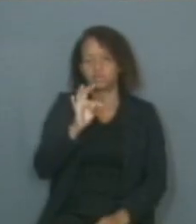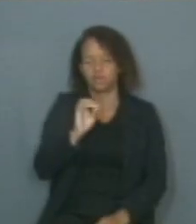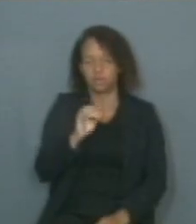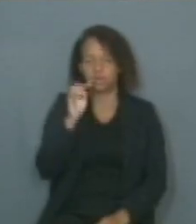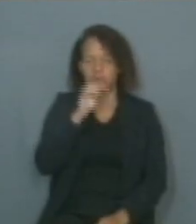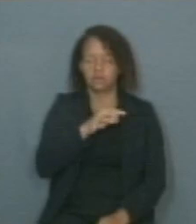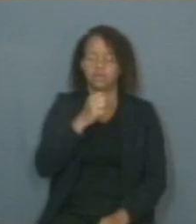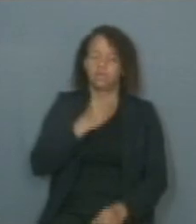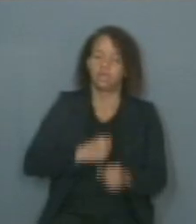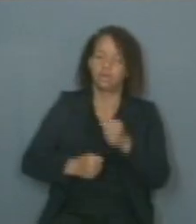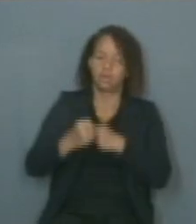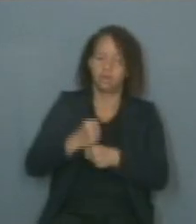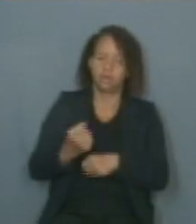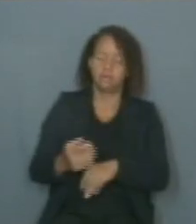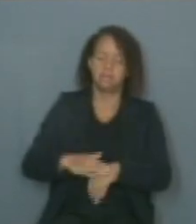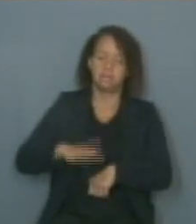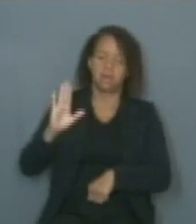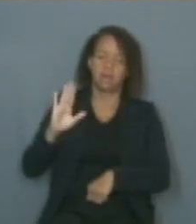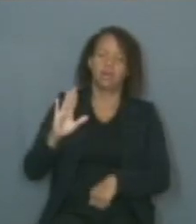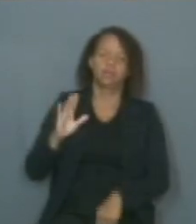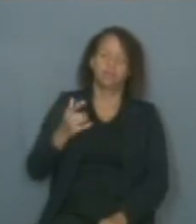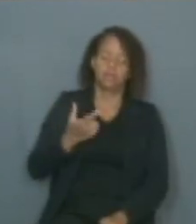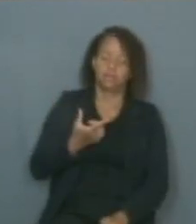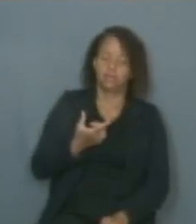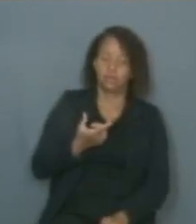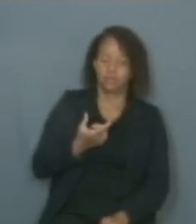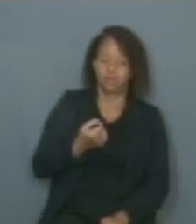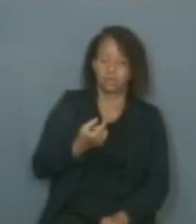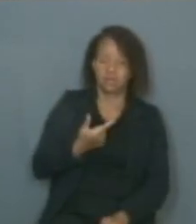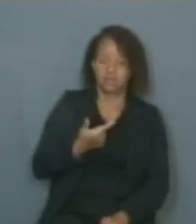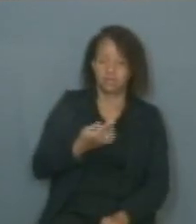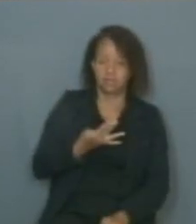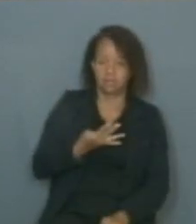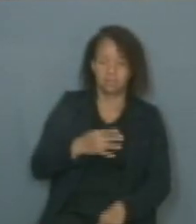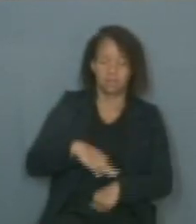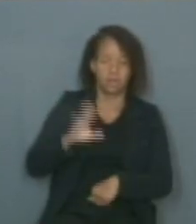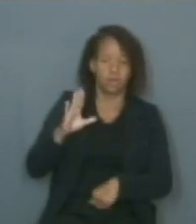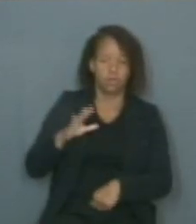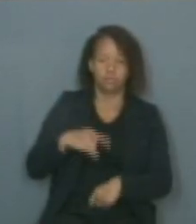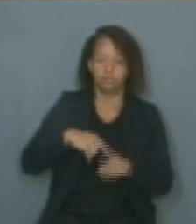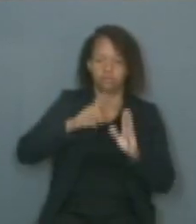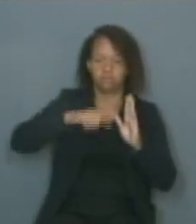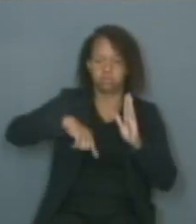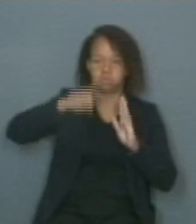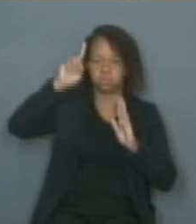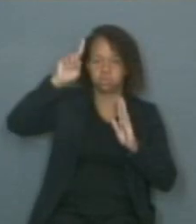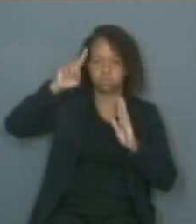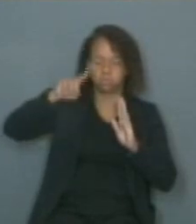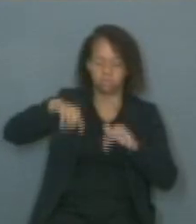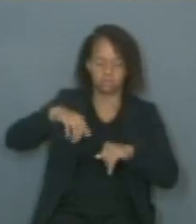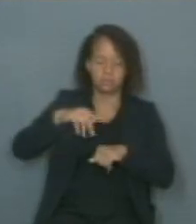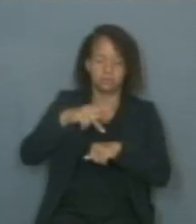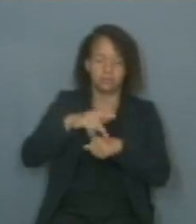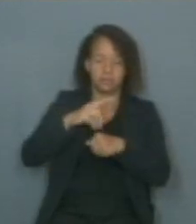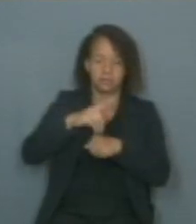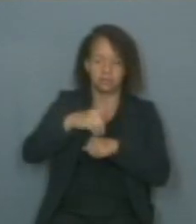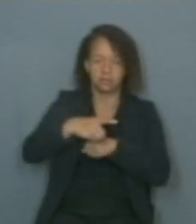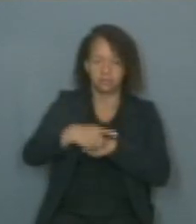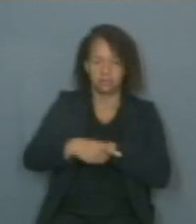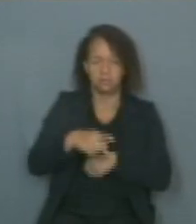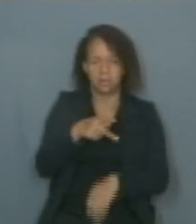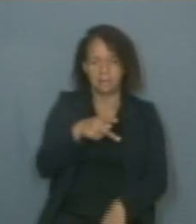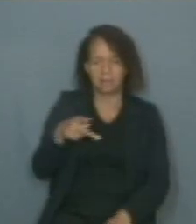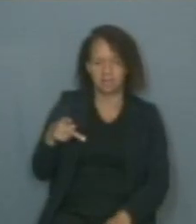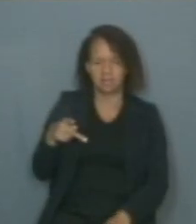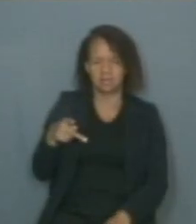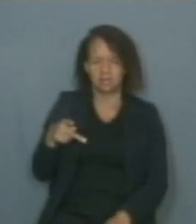no ano passado o Recife registrou o maior número de casos de dengue na história. A gente tem o presidengue e tem